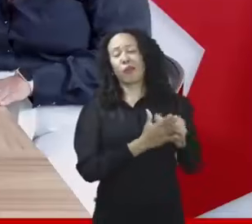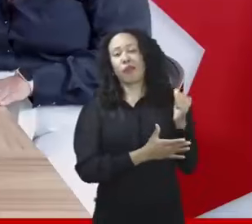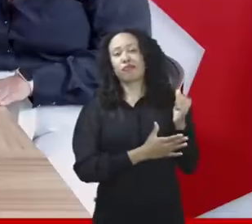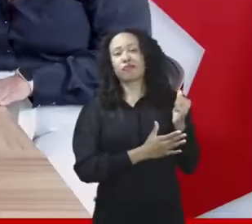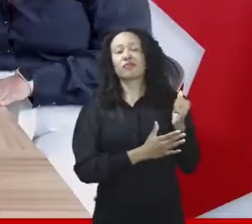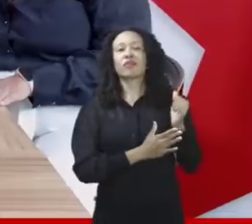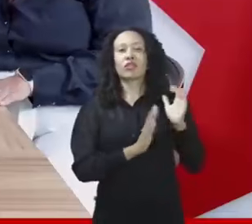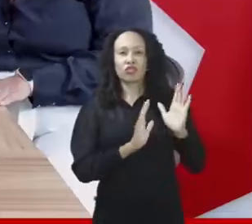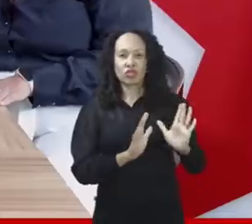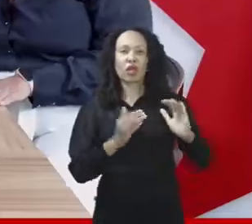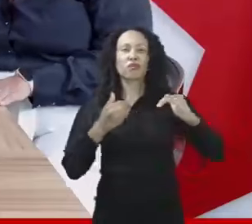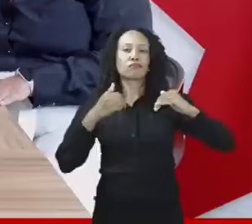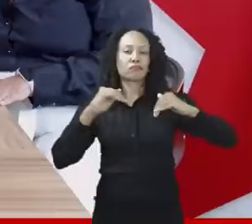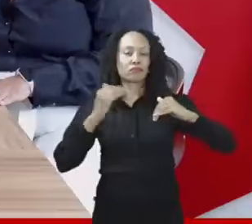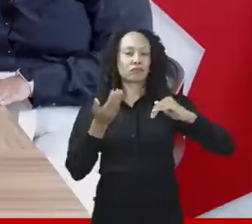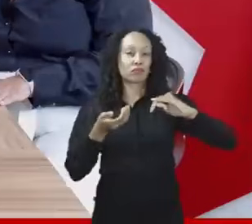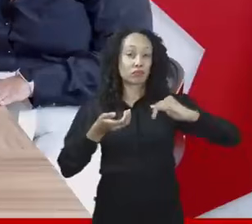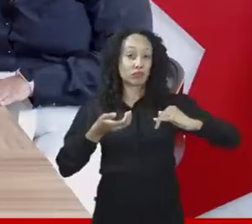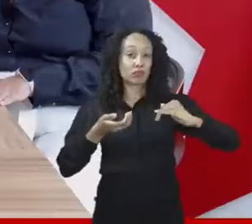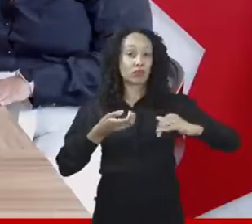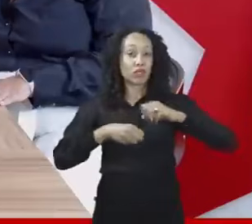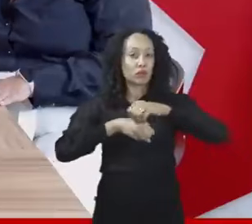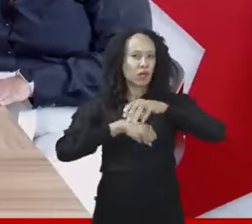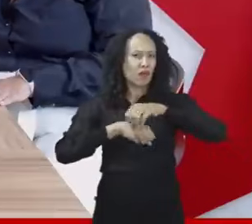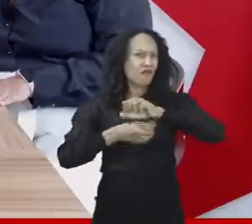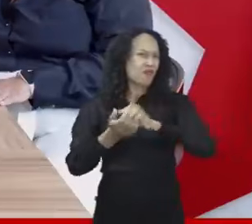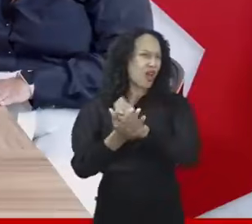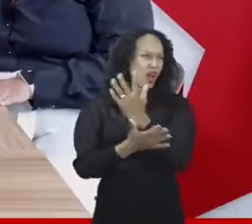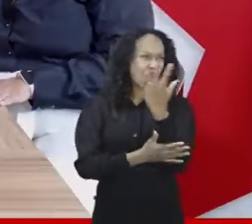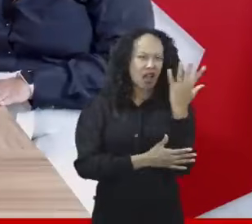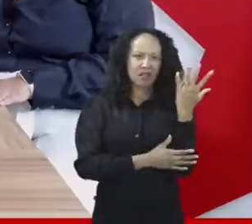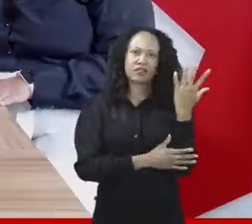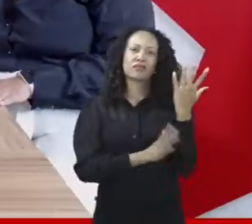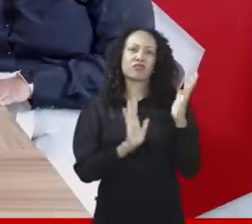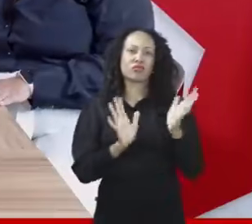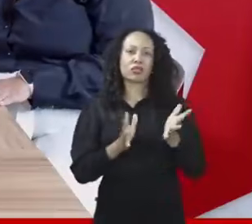no Congresso Nacional várias vezes pelo nosso partido, né?